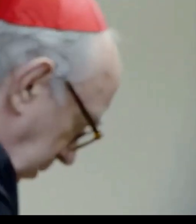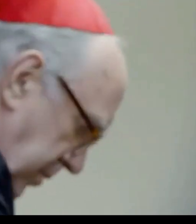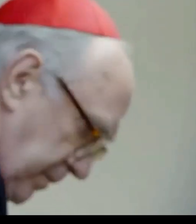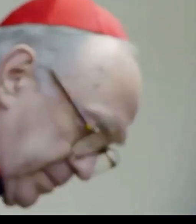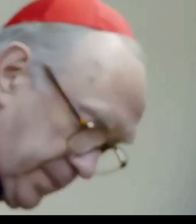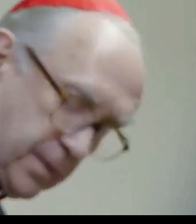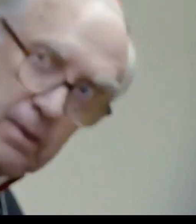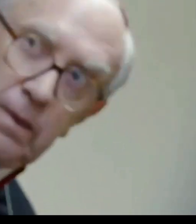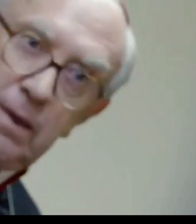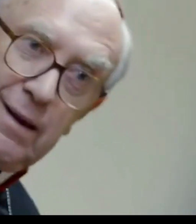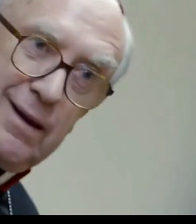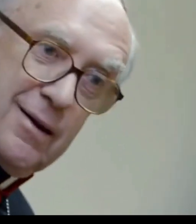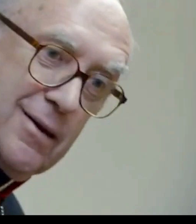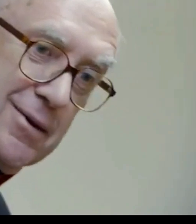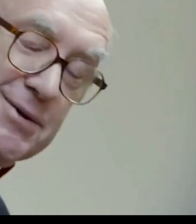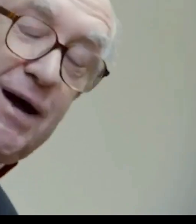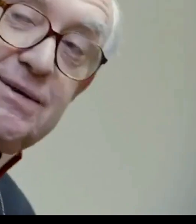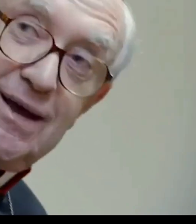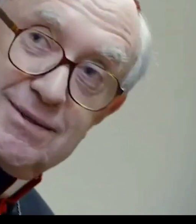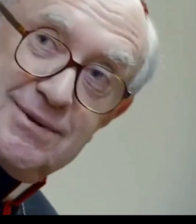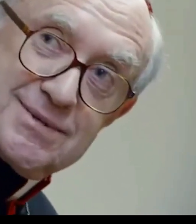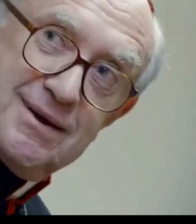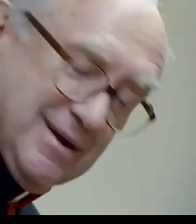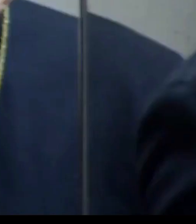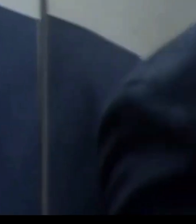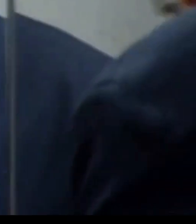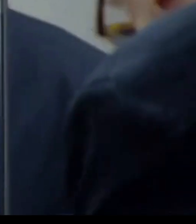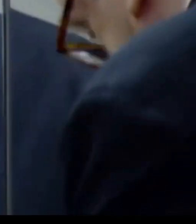Chris Norman Kalminsko cantas. Regina Salton